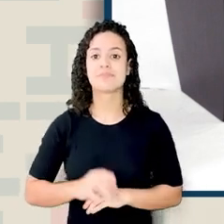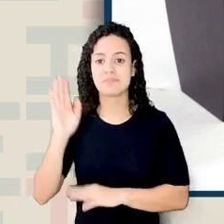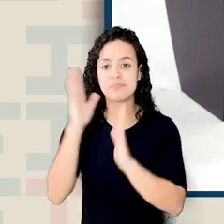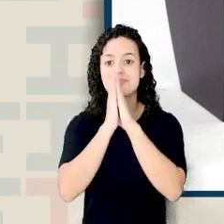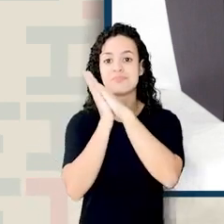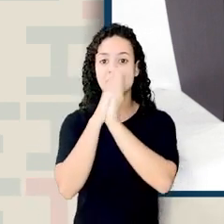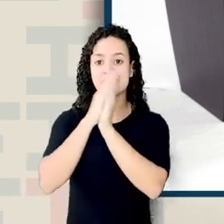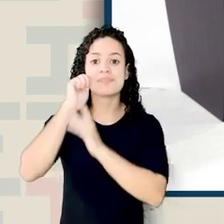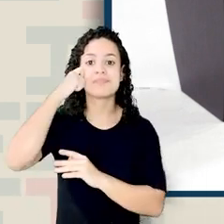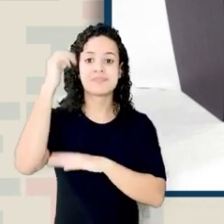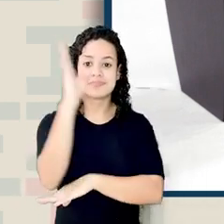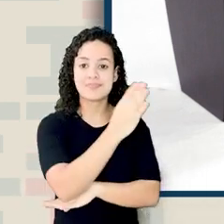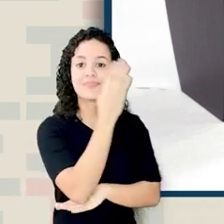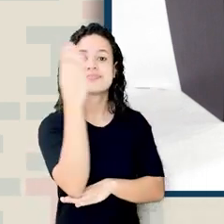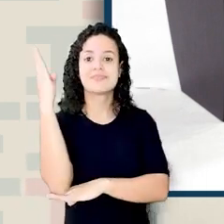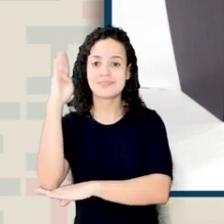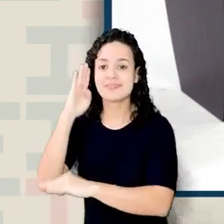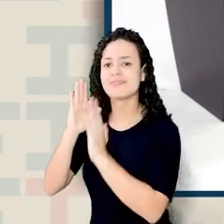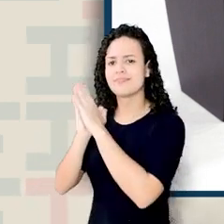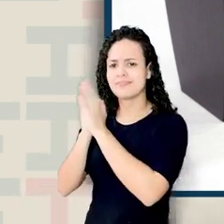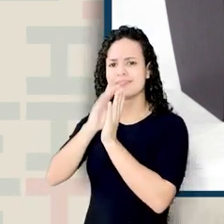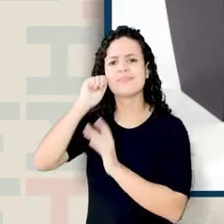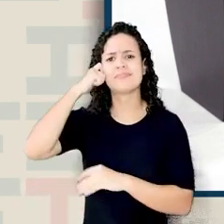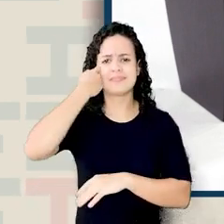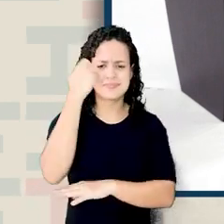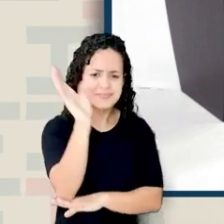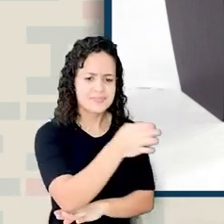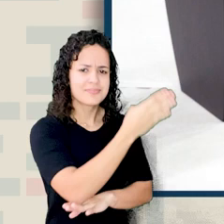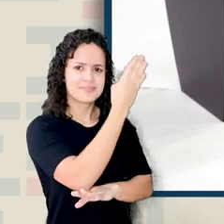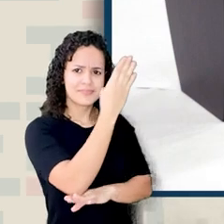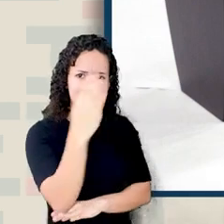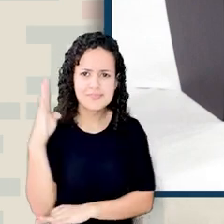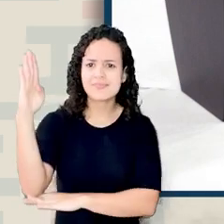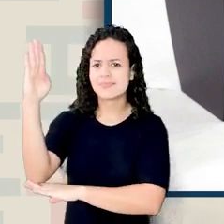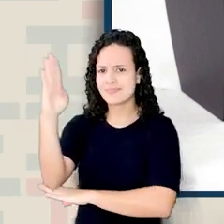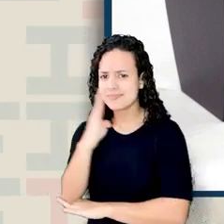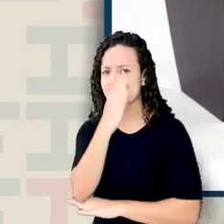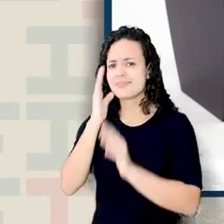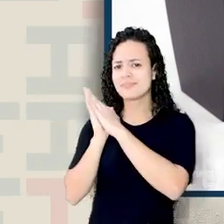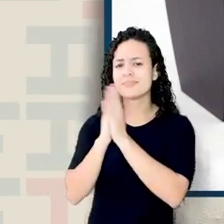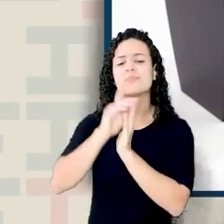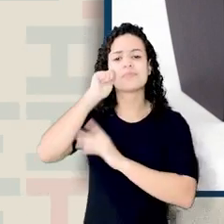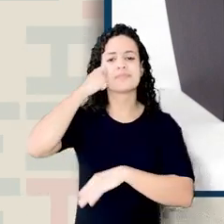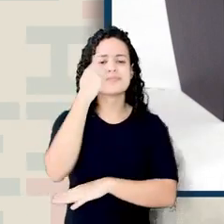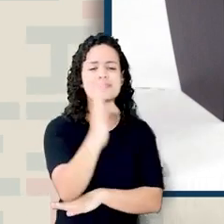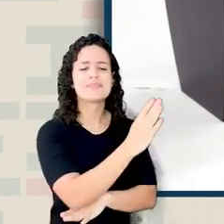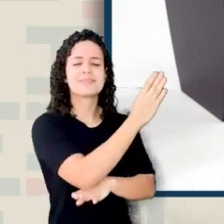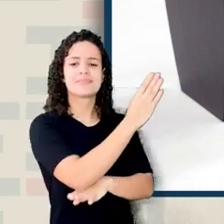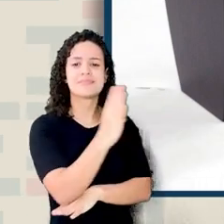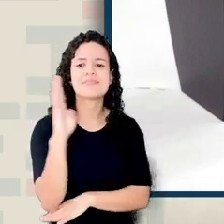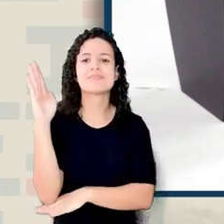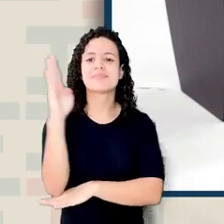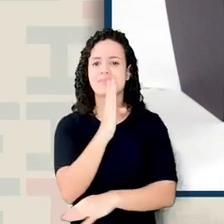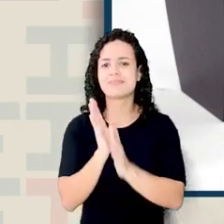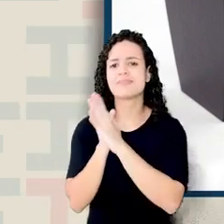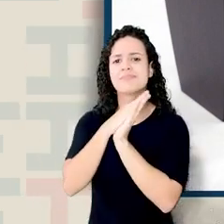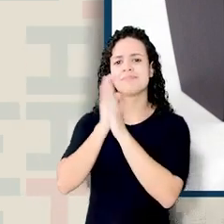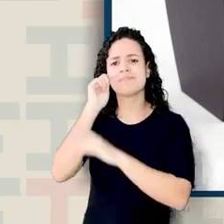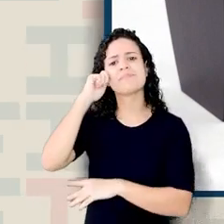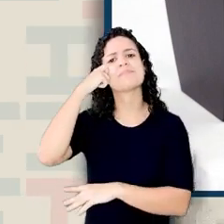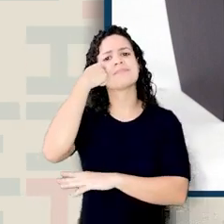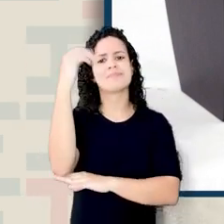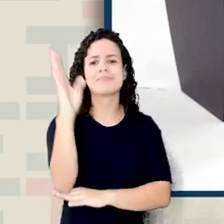Boneca preta do maracatu, boneca preta do maracatu, boneca preta do maracatu,